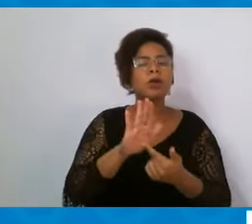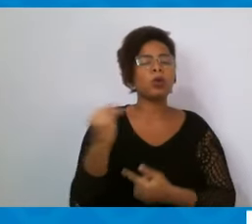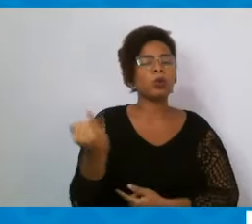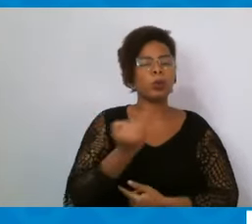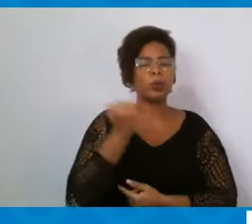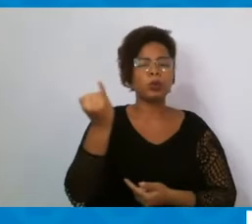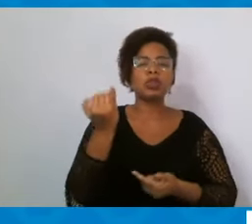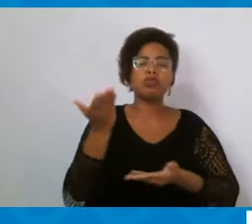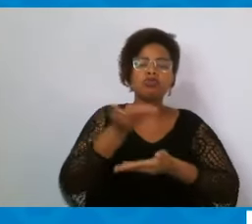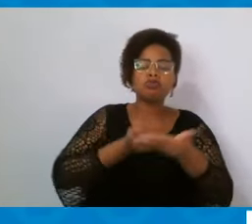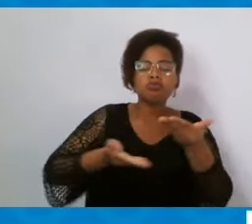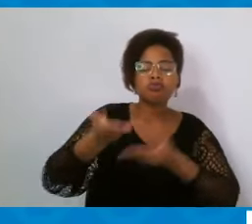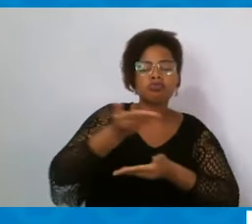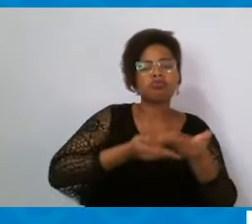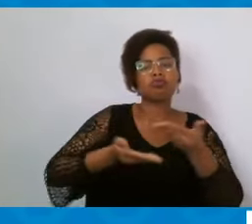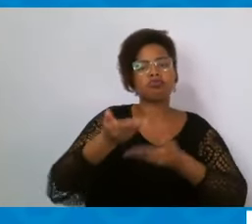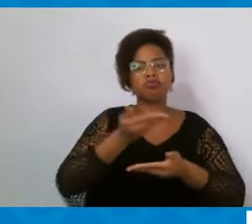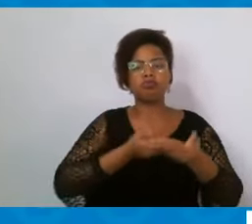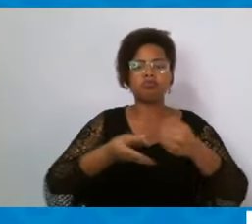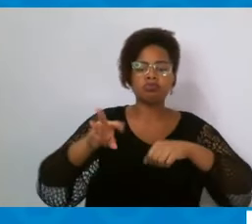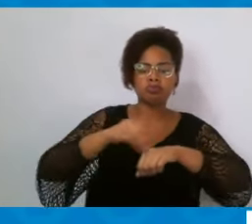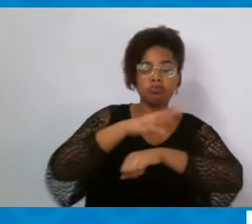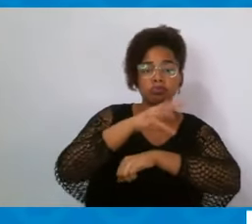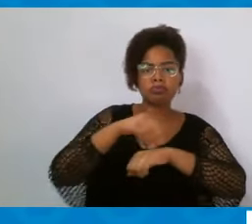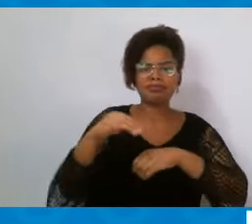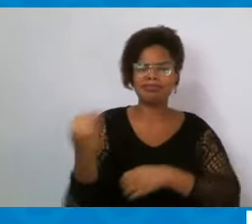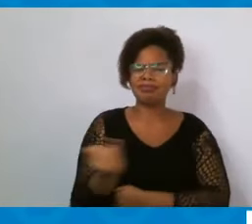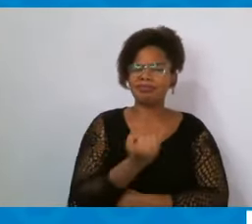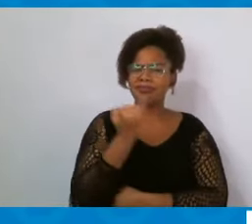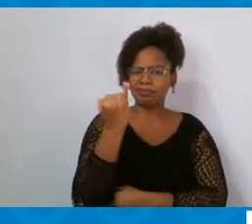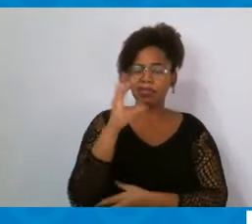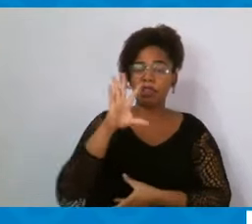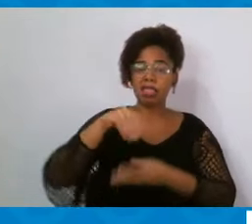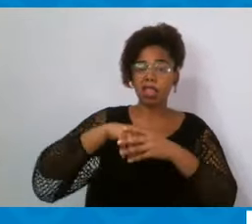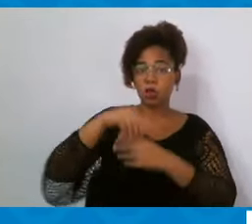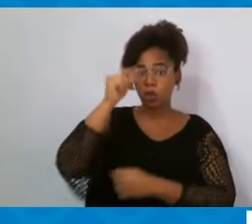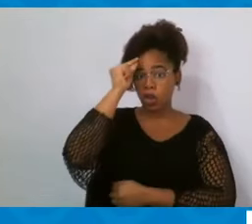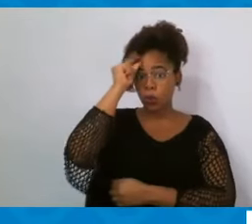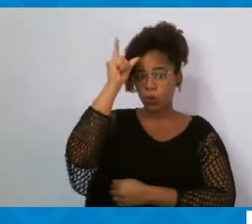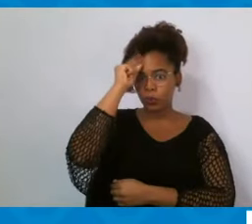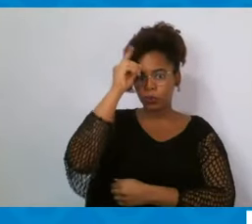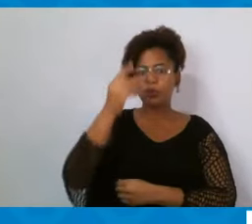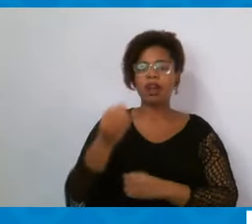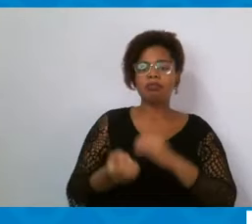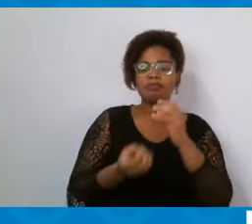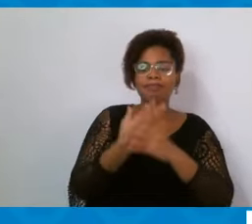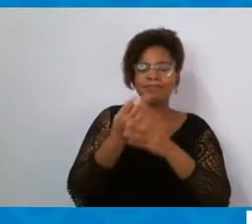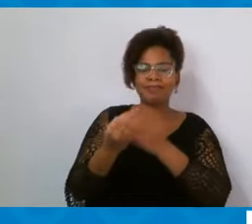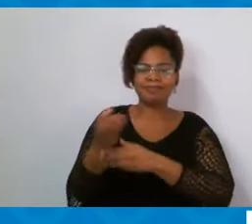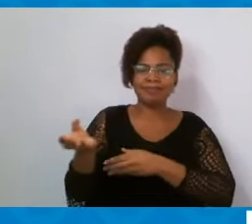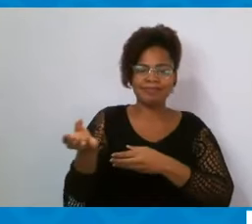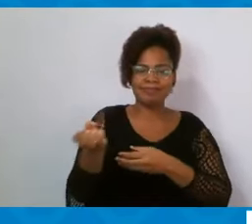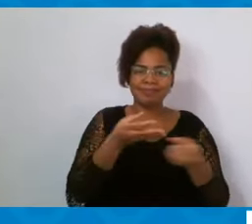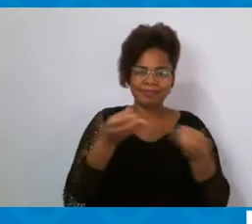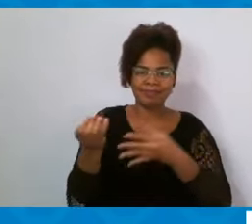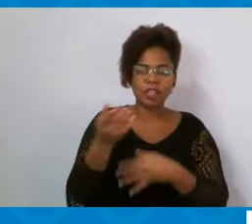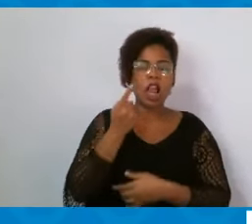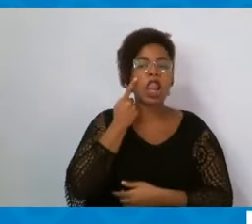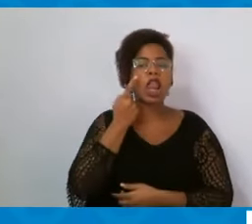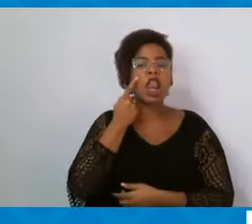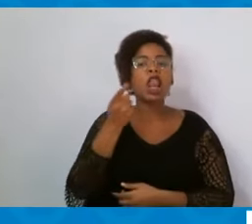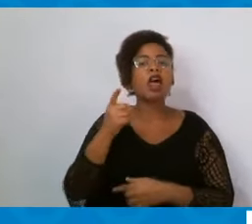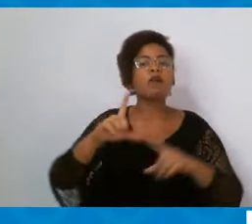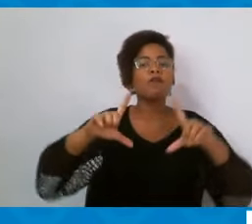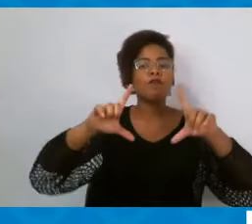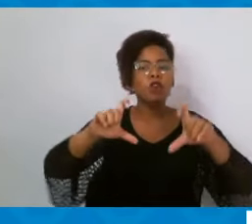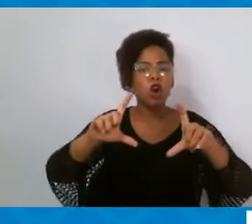às coisas produzidas na cultura maker. Então, veja essas duas fotos que você tem, crianças aí estudando lançamento